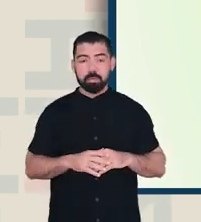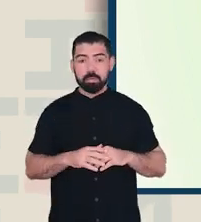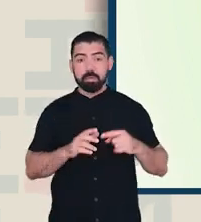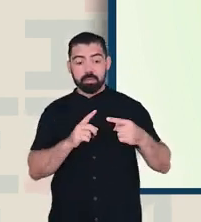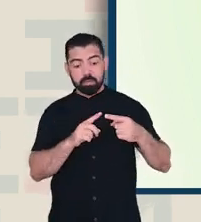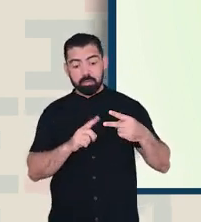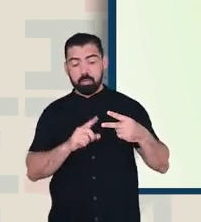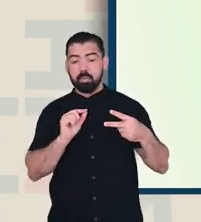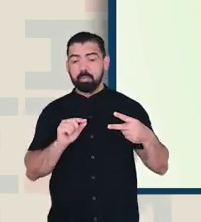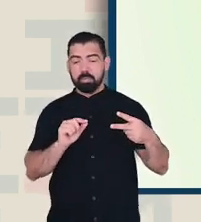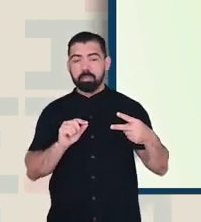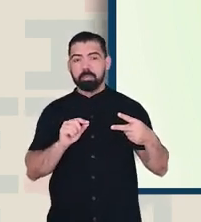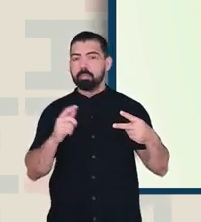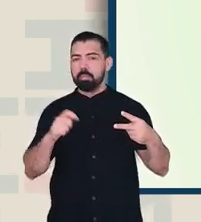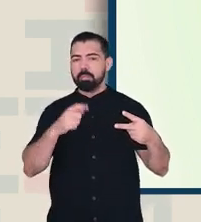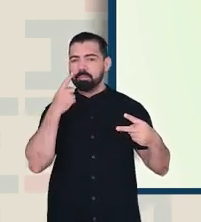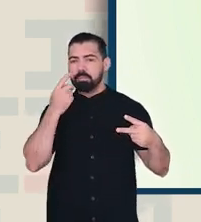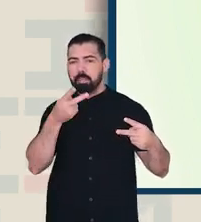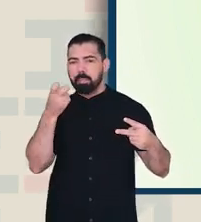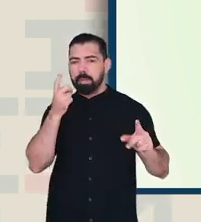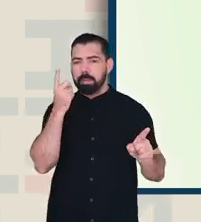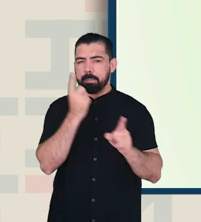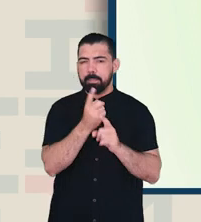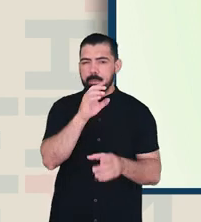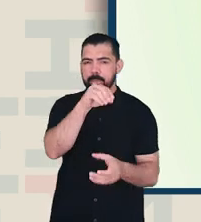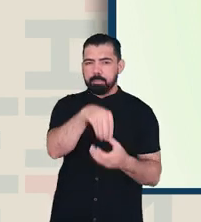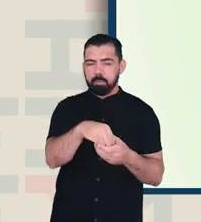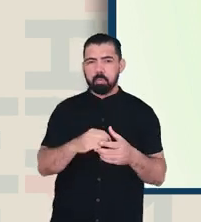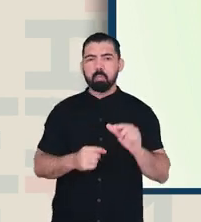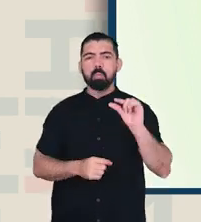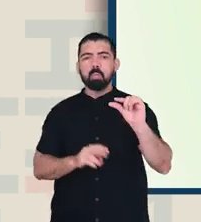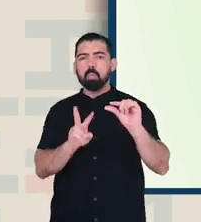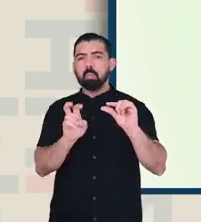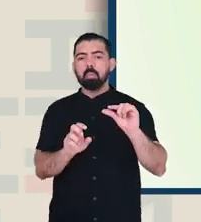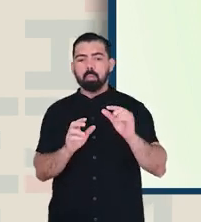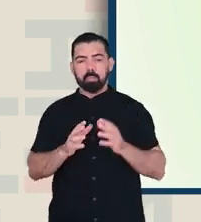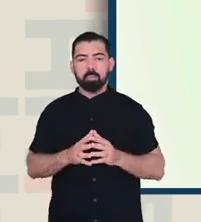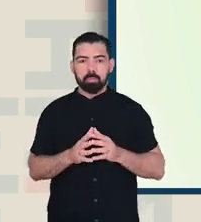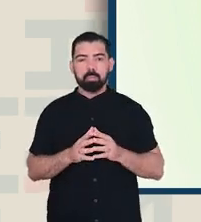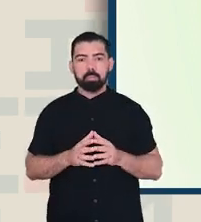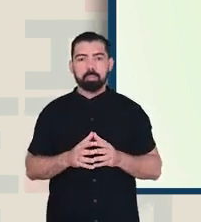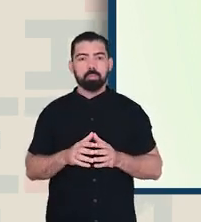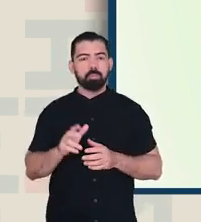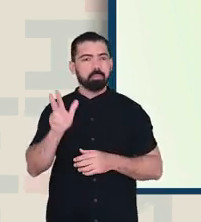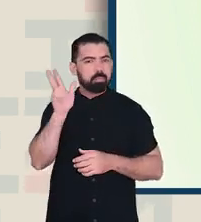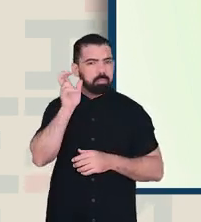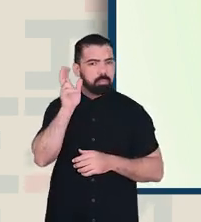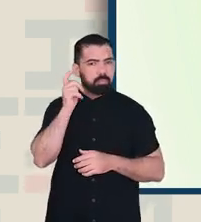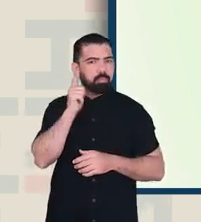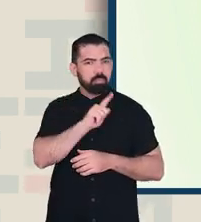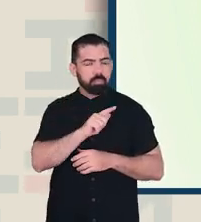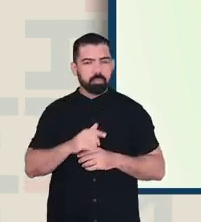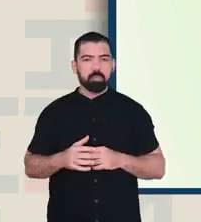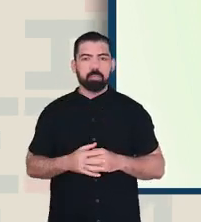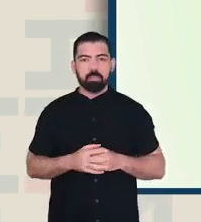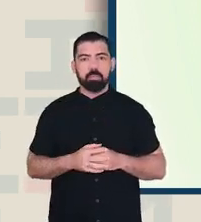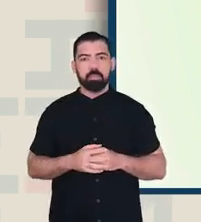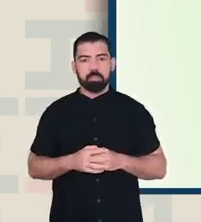dois exemplos onde podemos encontrar um pouco e tentar, de ouvido,